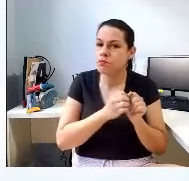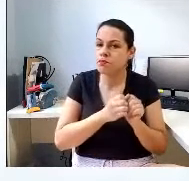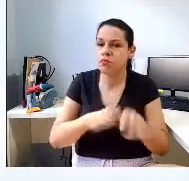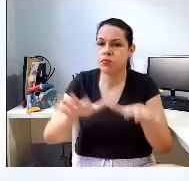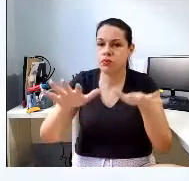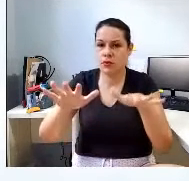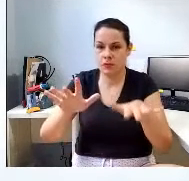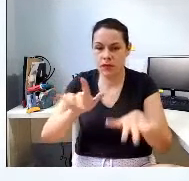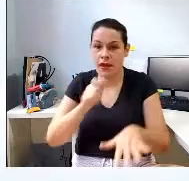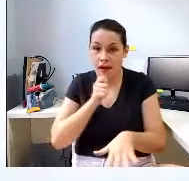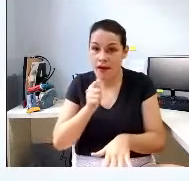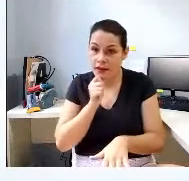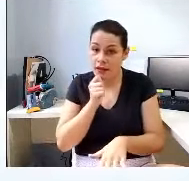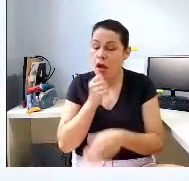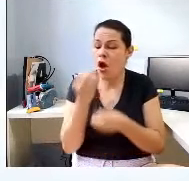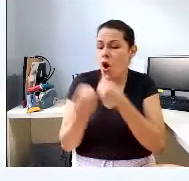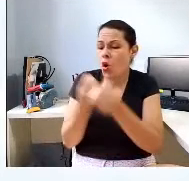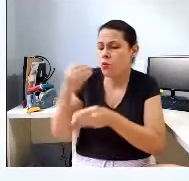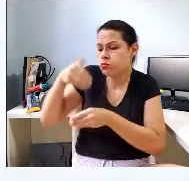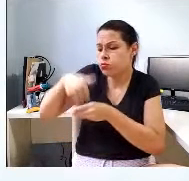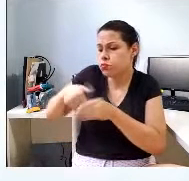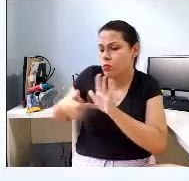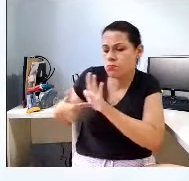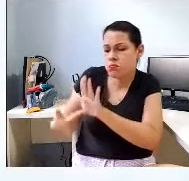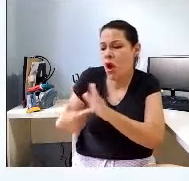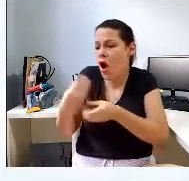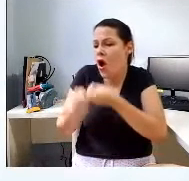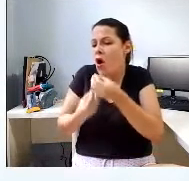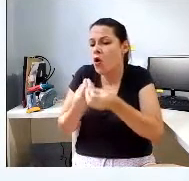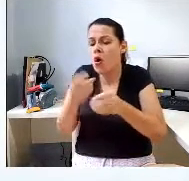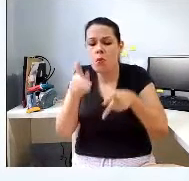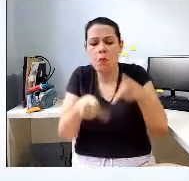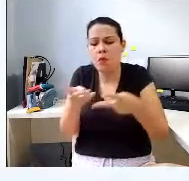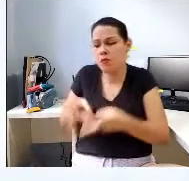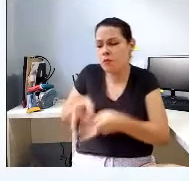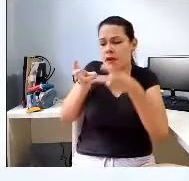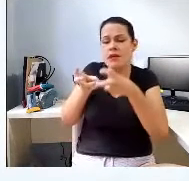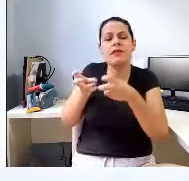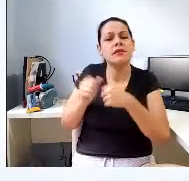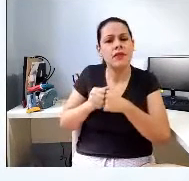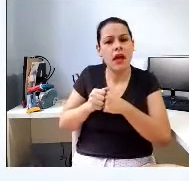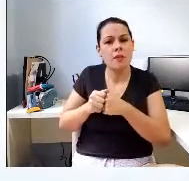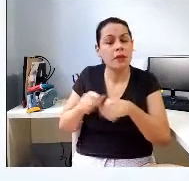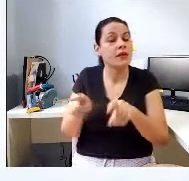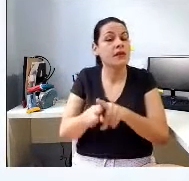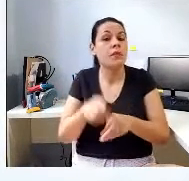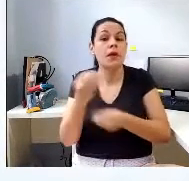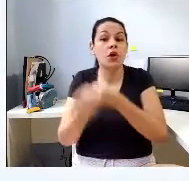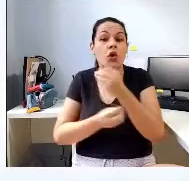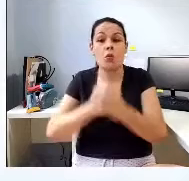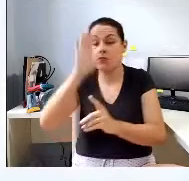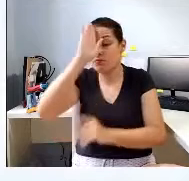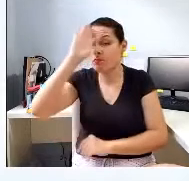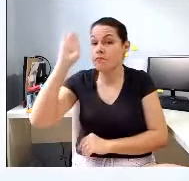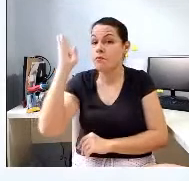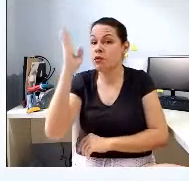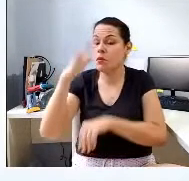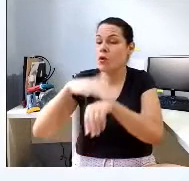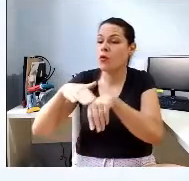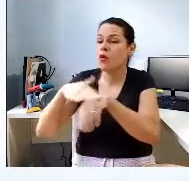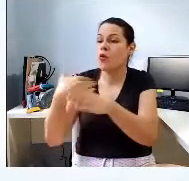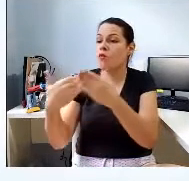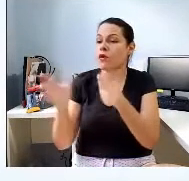eleição mandou recado para a população brasileira e, principalmente, para a classe política. É com vocês a